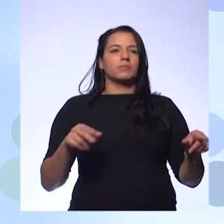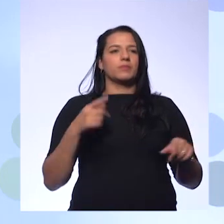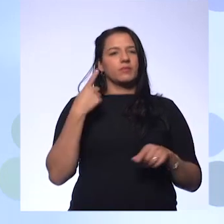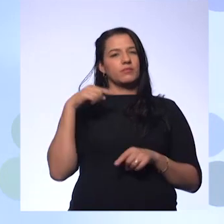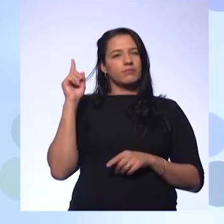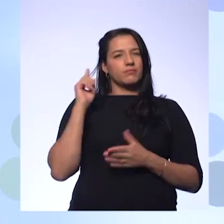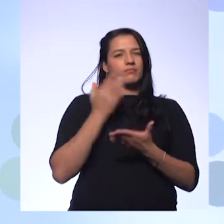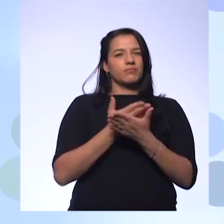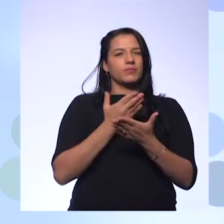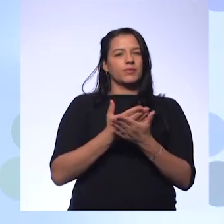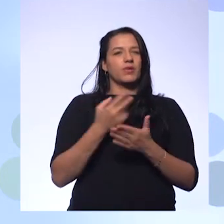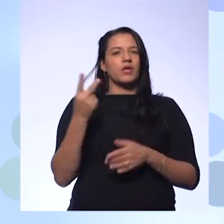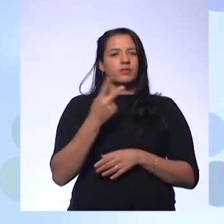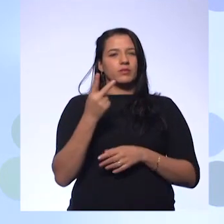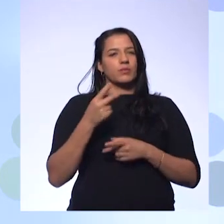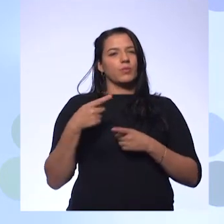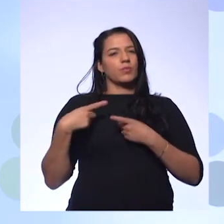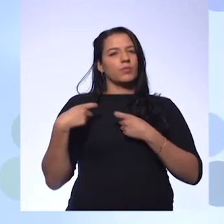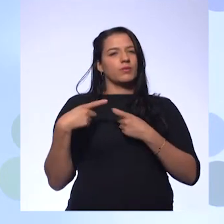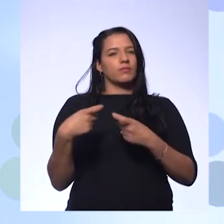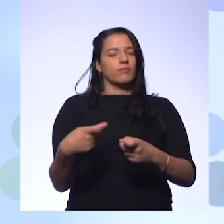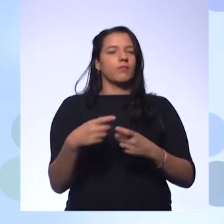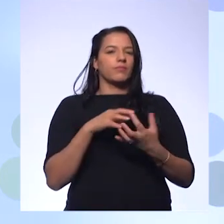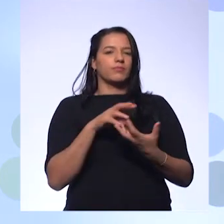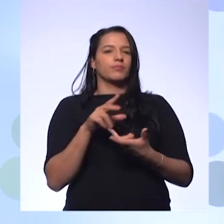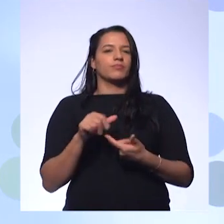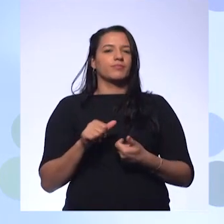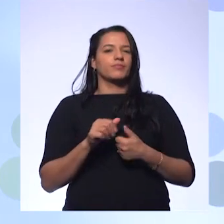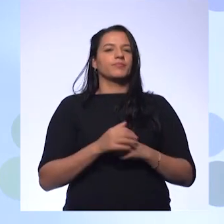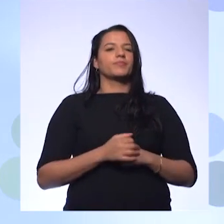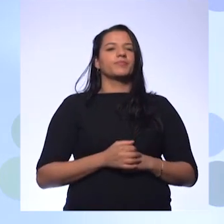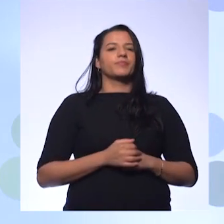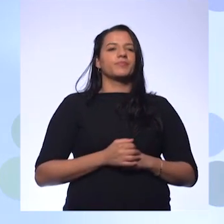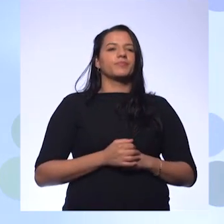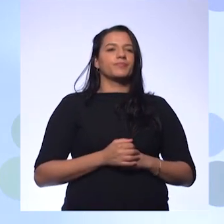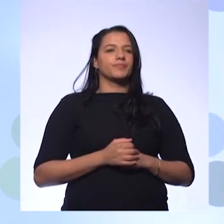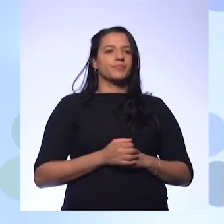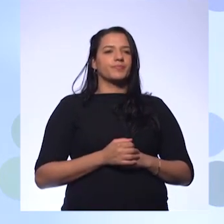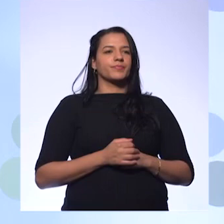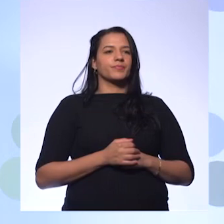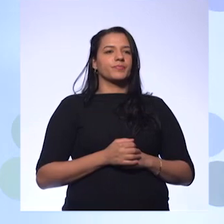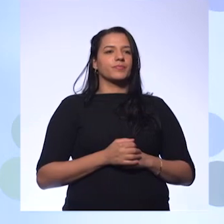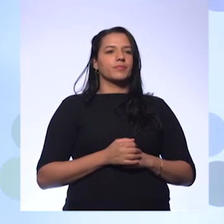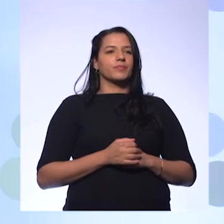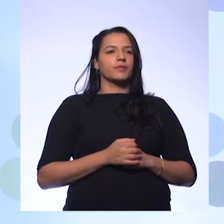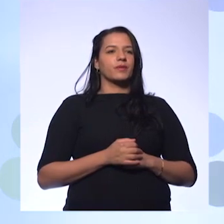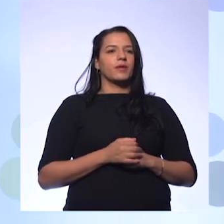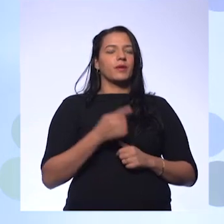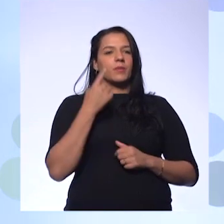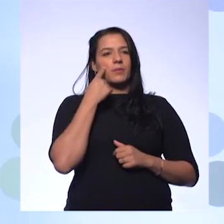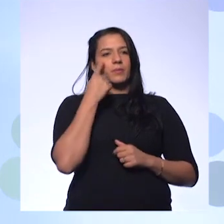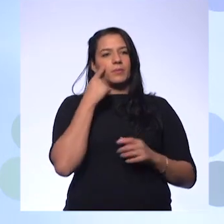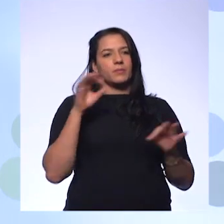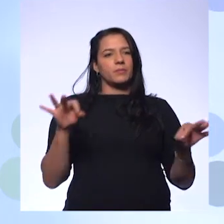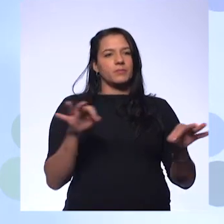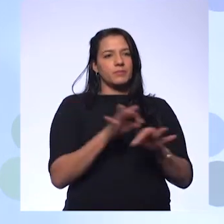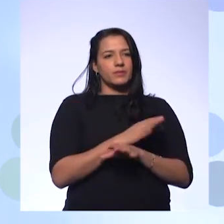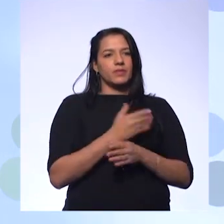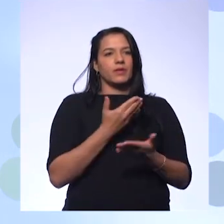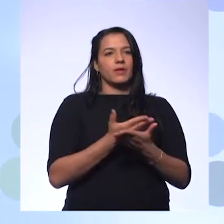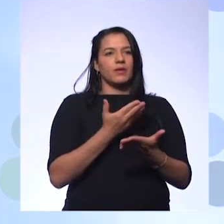passada sobre a Segunda Guerra Mundial, tá? Então, eu vou deixar para vocês agora, para a gente encerrar a nossa